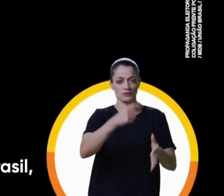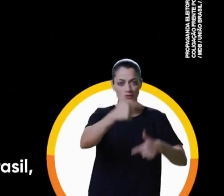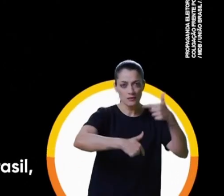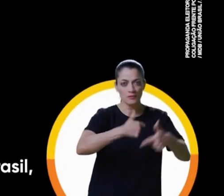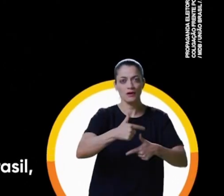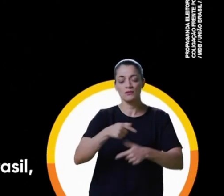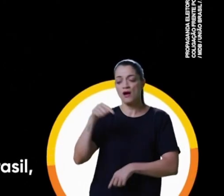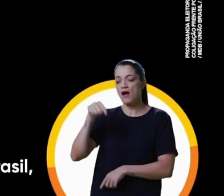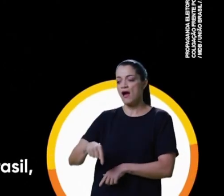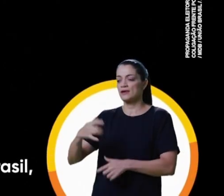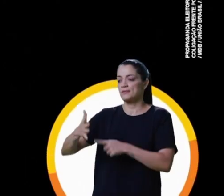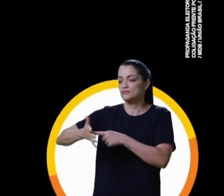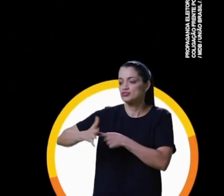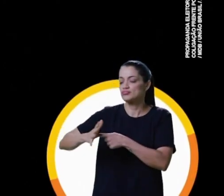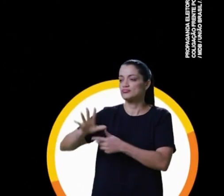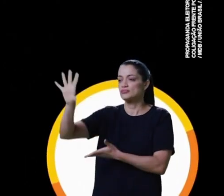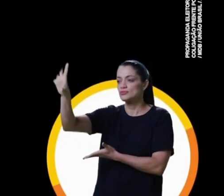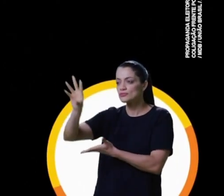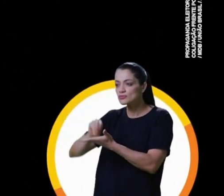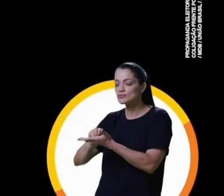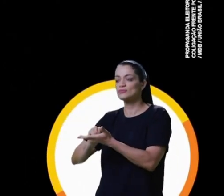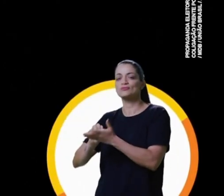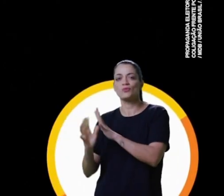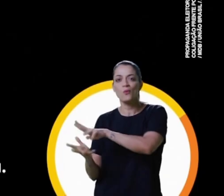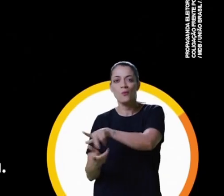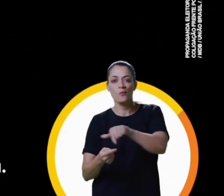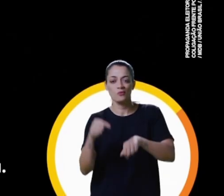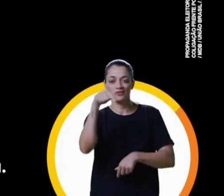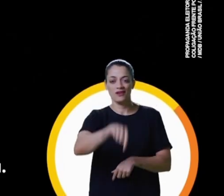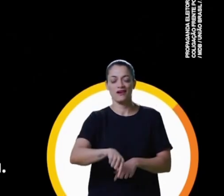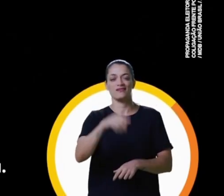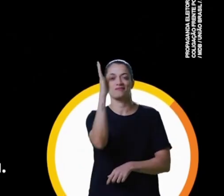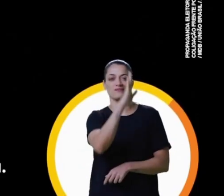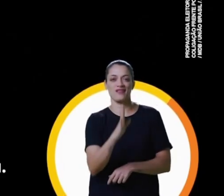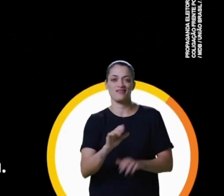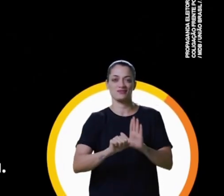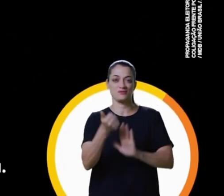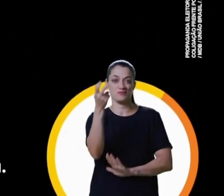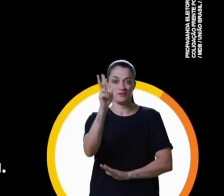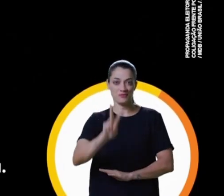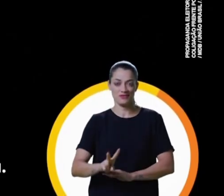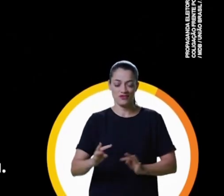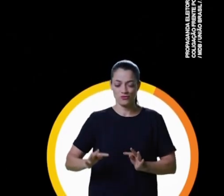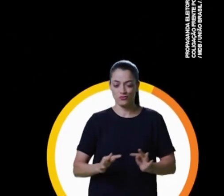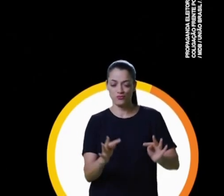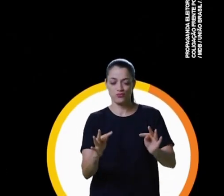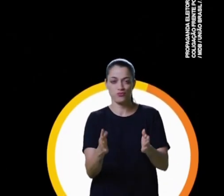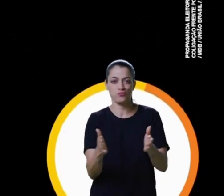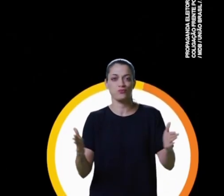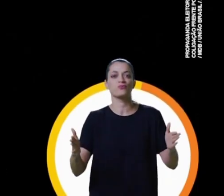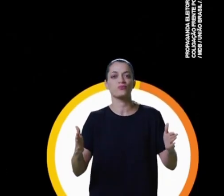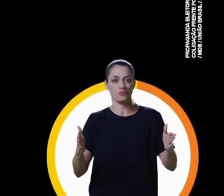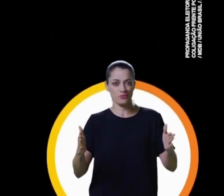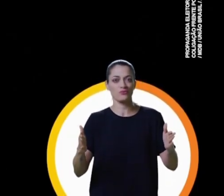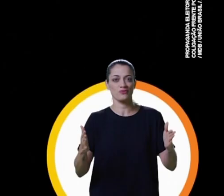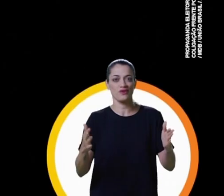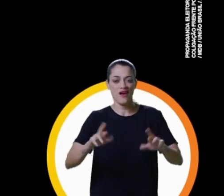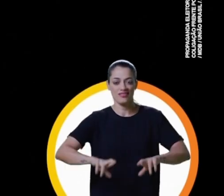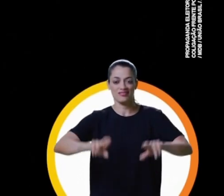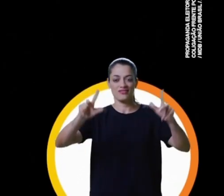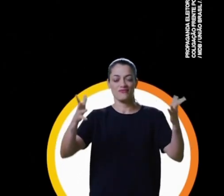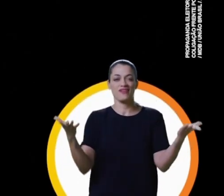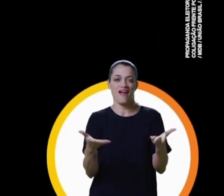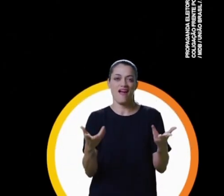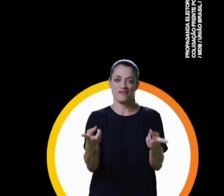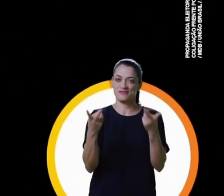padrão que é utilizado fora do Brasil. E trouxemos aqui para ter pior. Vou mostrar esse mesmo lugar depois de feita. Passou menos de um ano